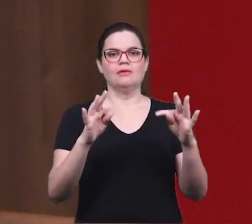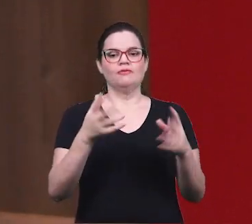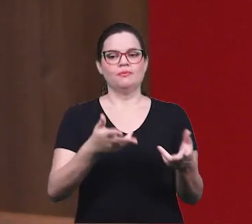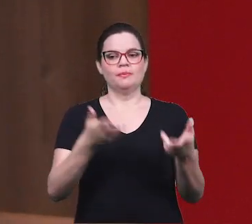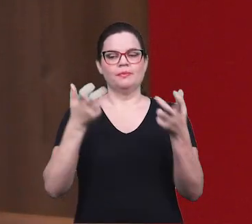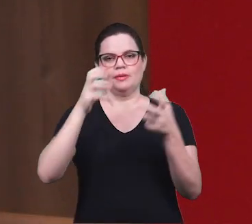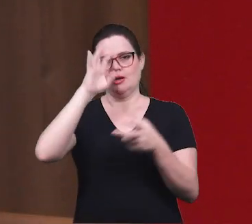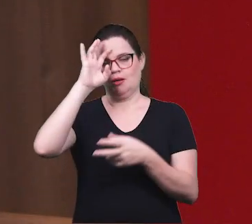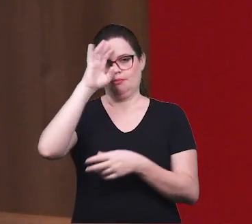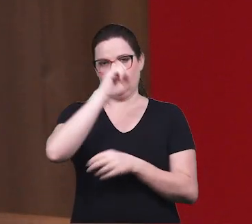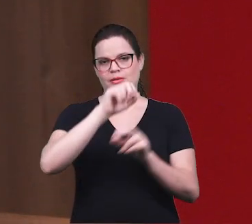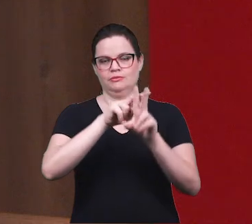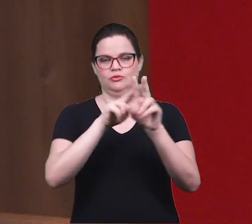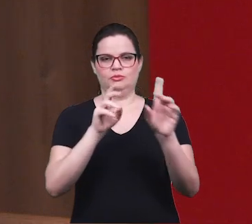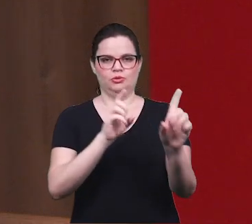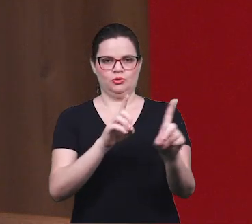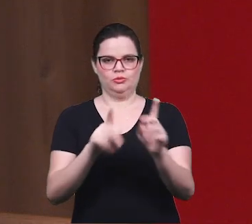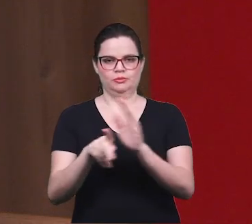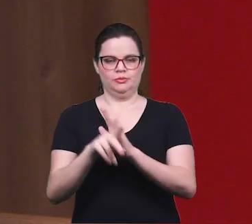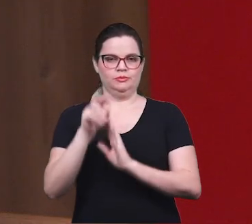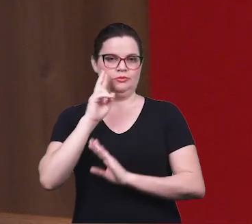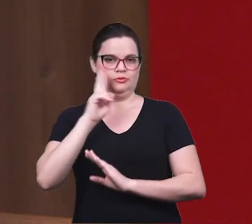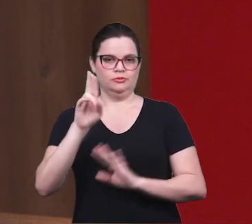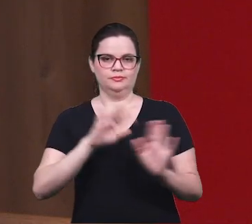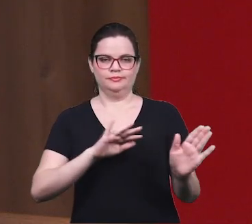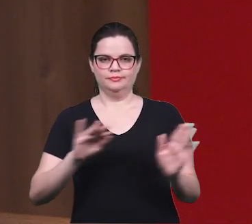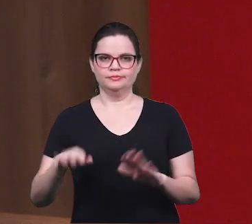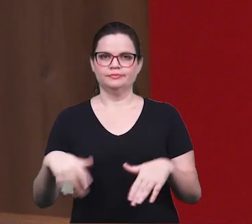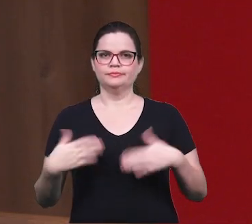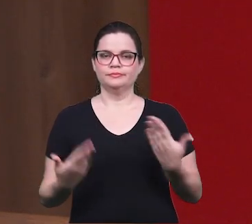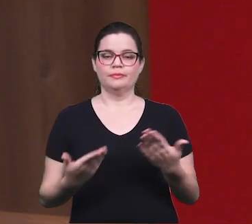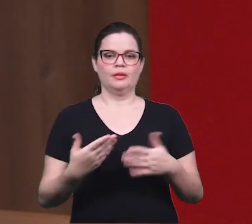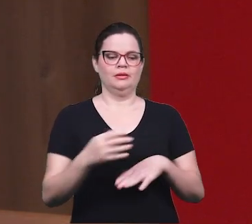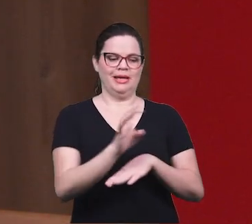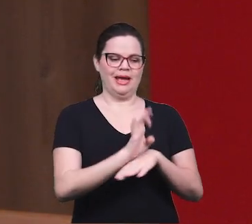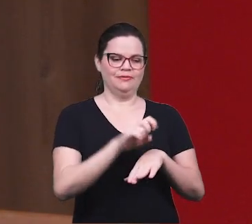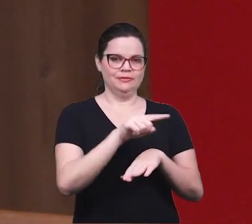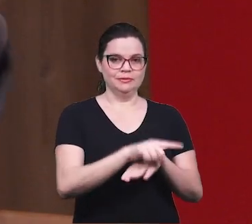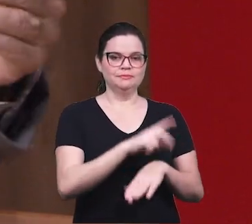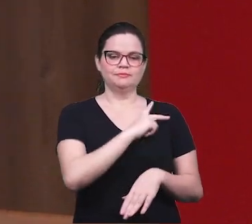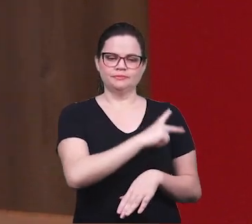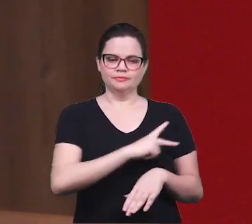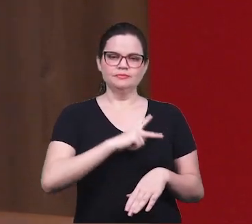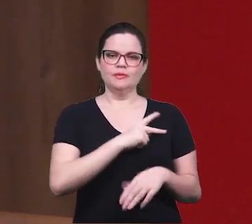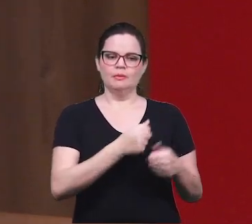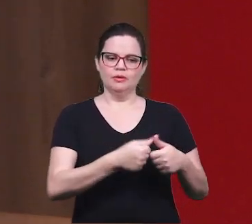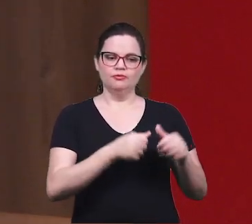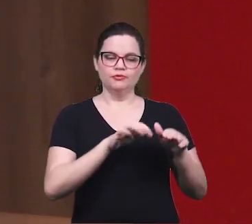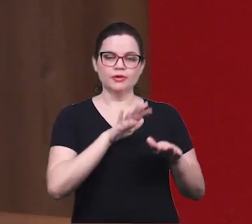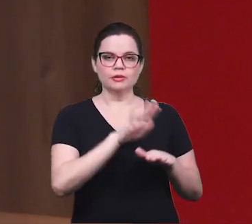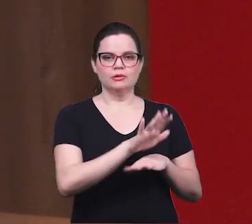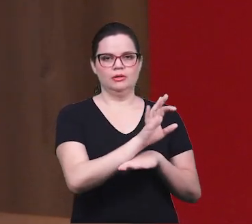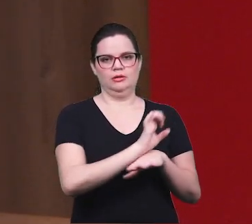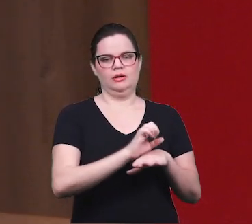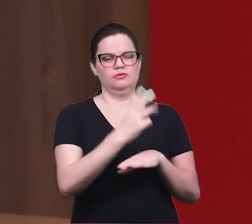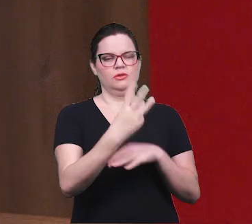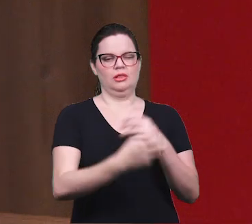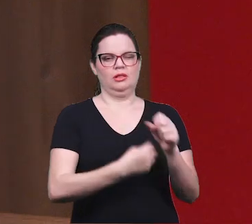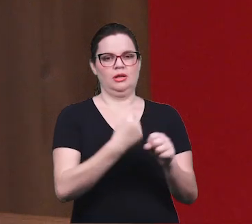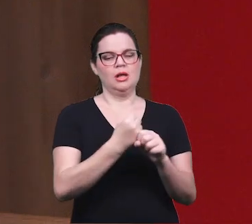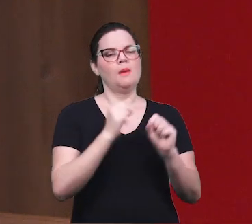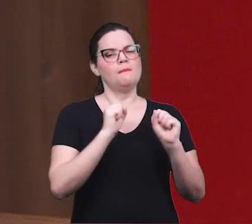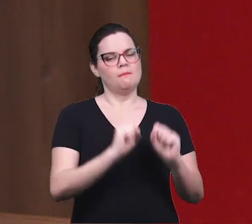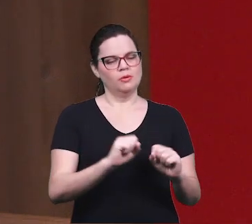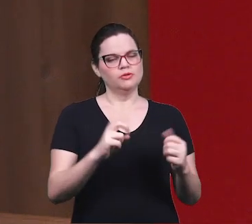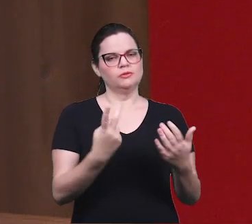Paulo se centralizou em Éfeso. É possível que muitas vezes ele tenha ido a outras igrejas. Porém,